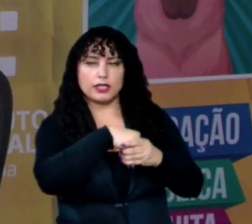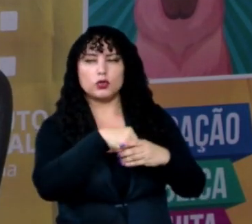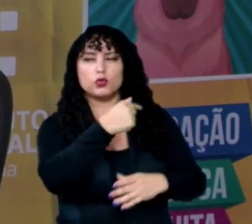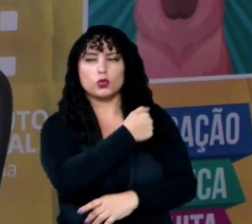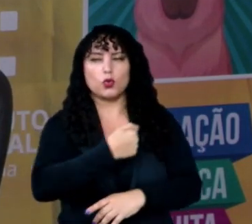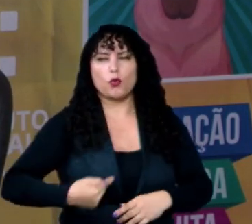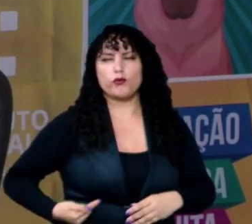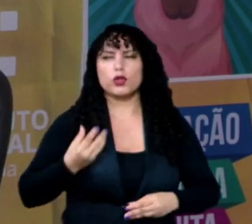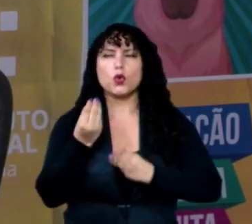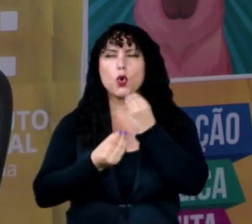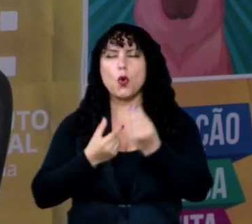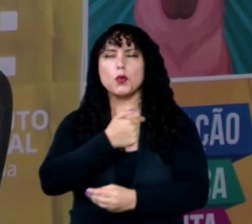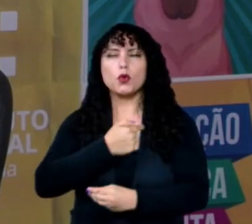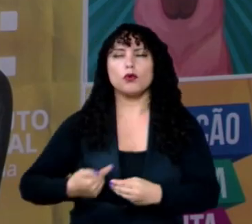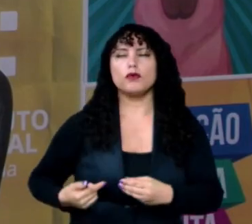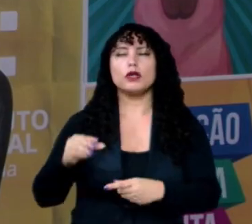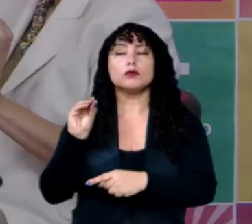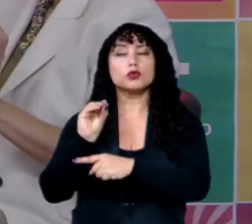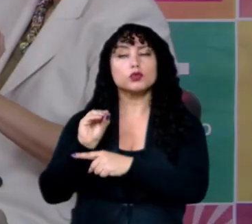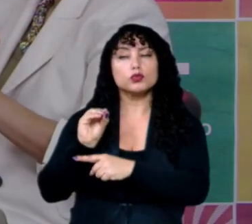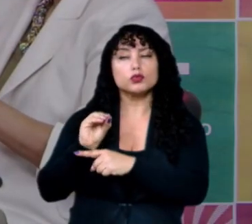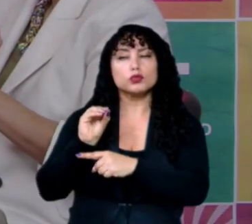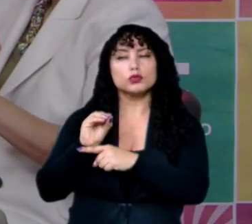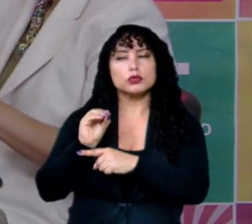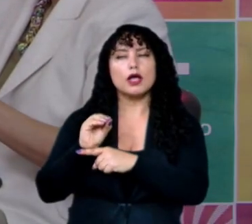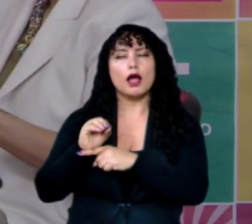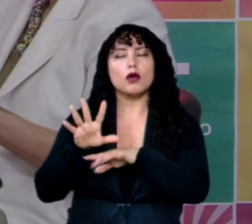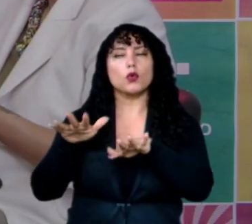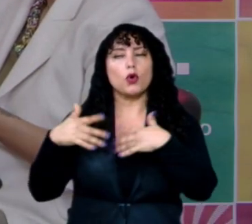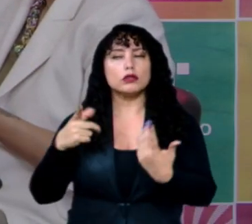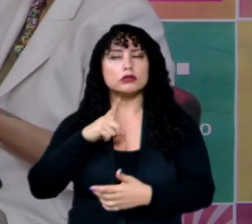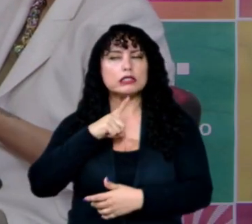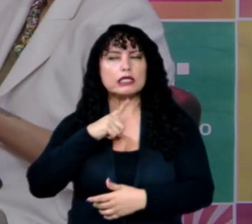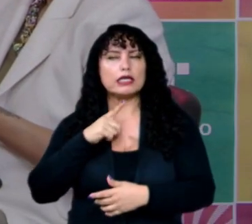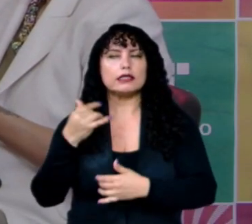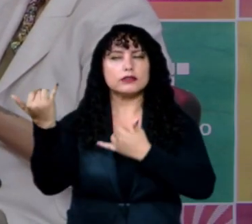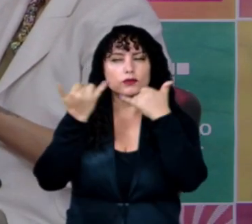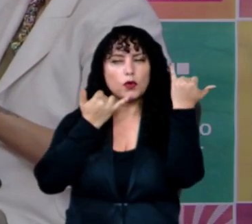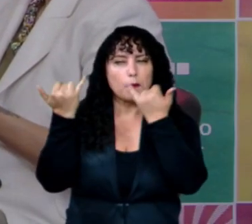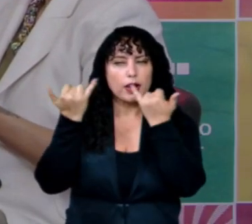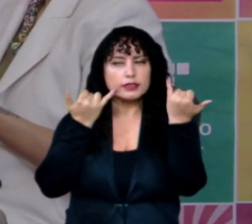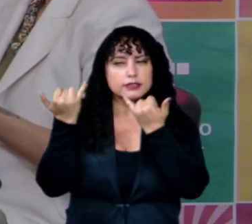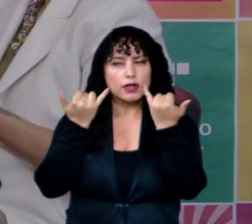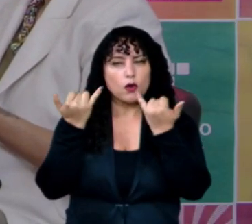governo, como é que o governo deve cuidar dele enquanto estiver com esse dado,